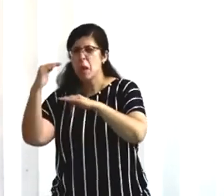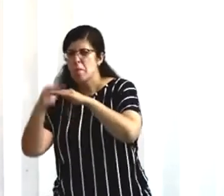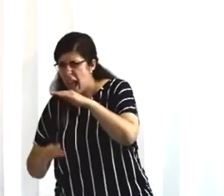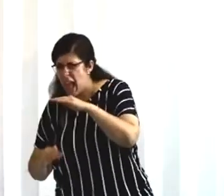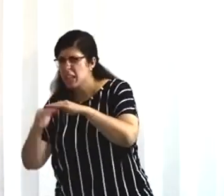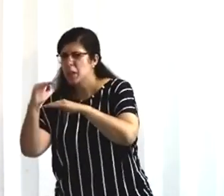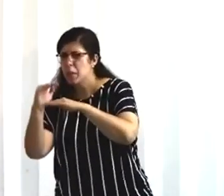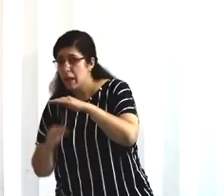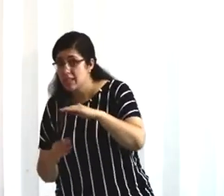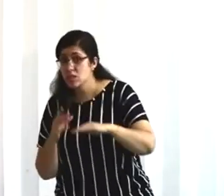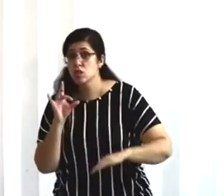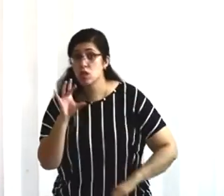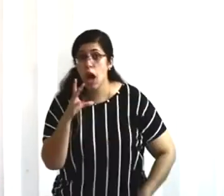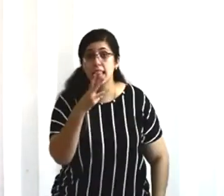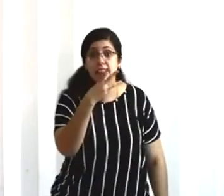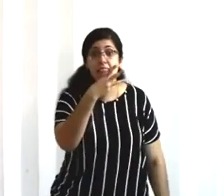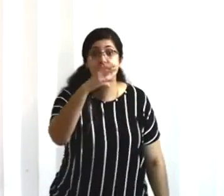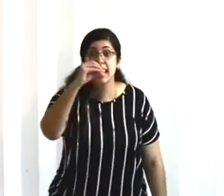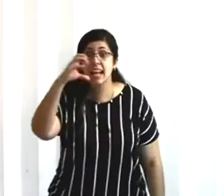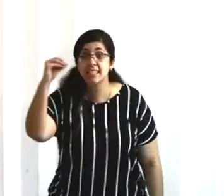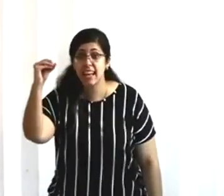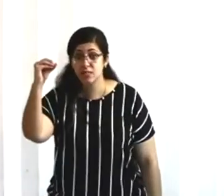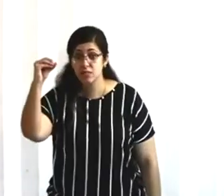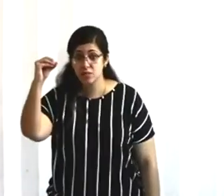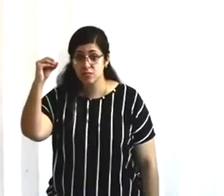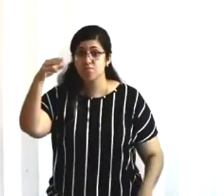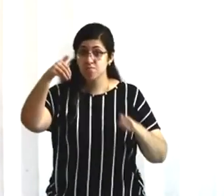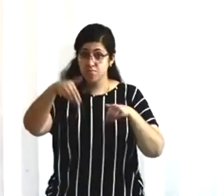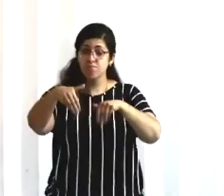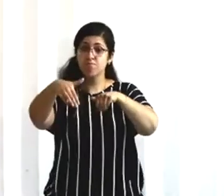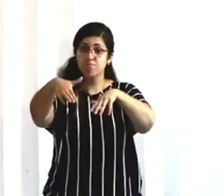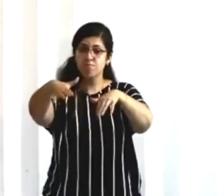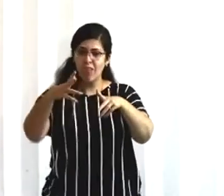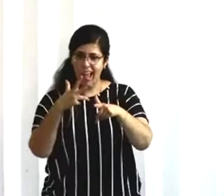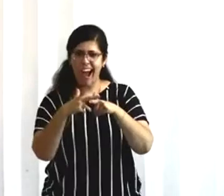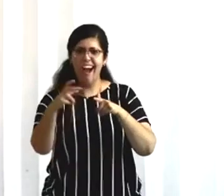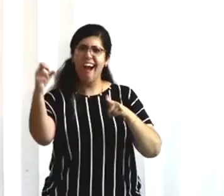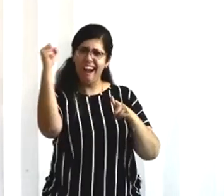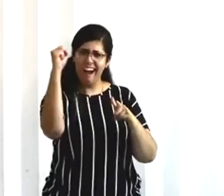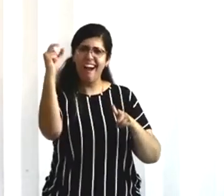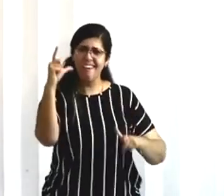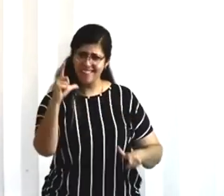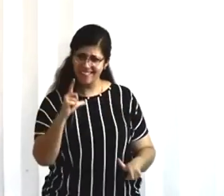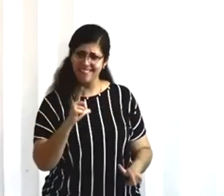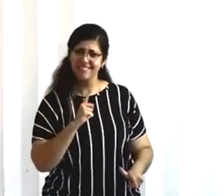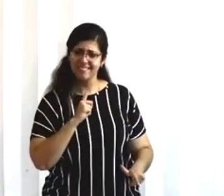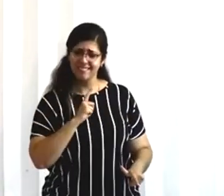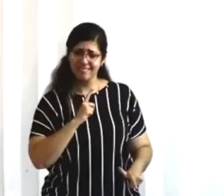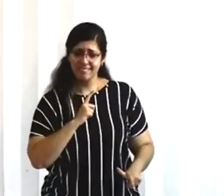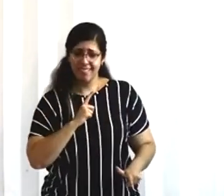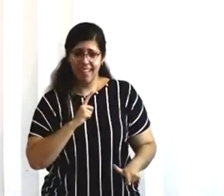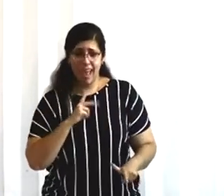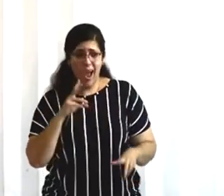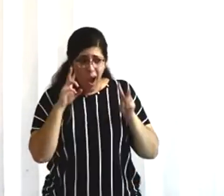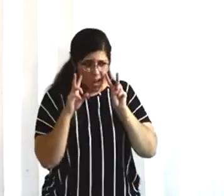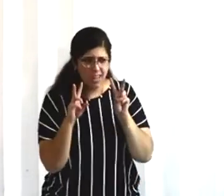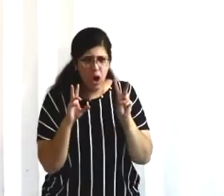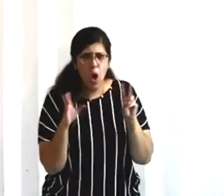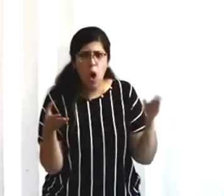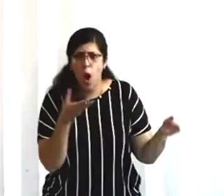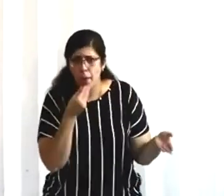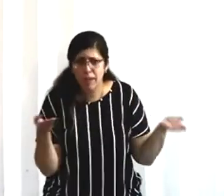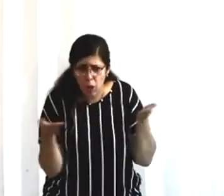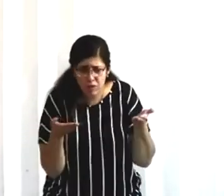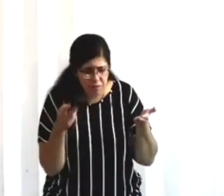lá e guerrear, e vencer aquela batalha. que aos olhos humanos talvez seria